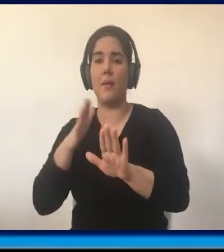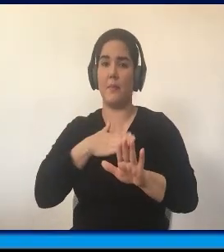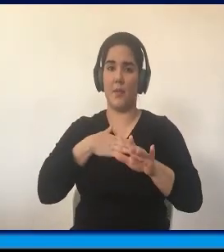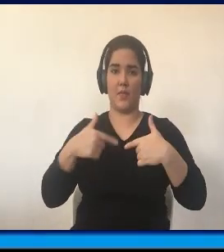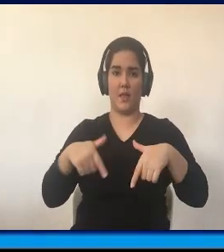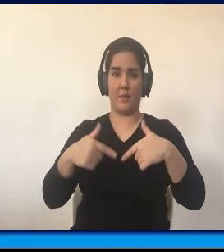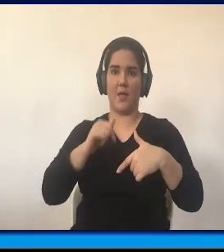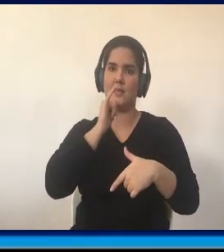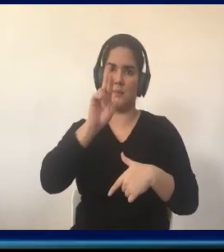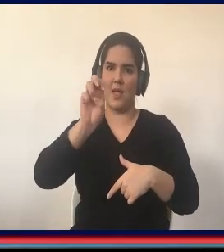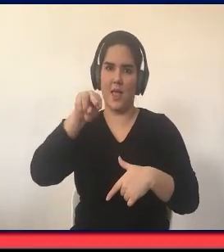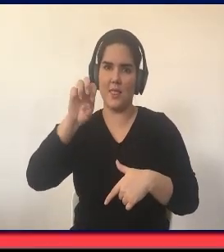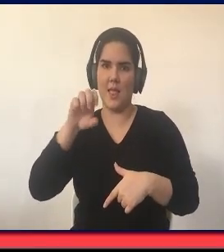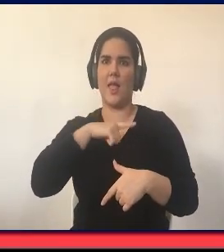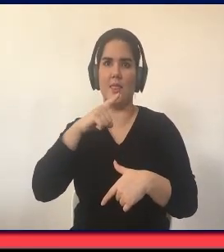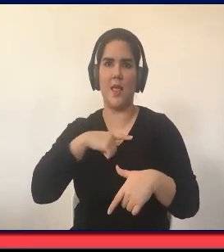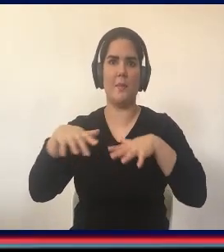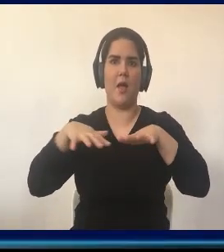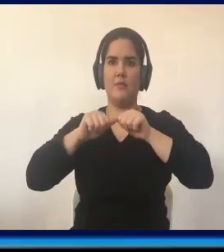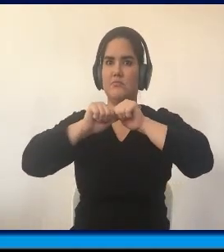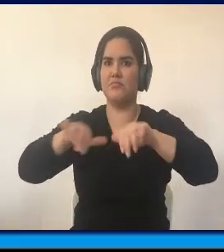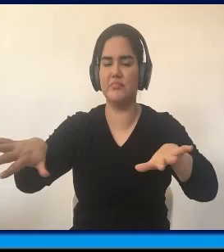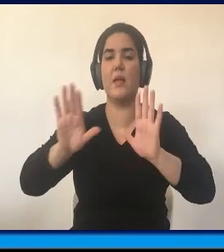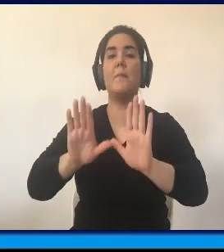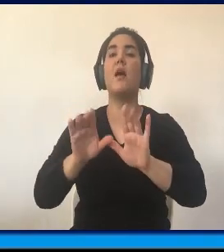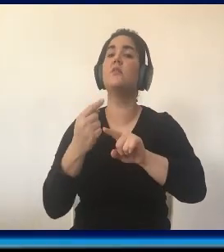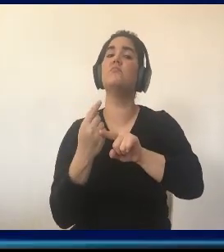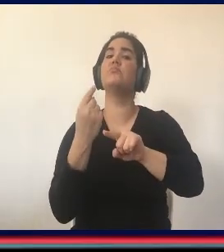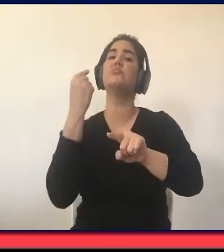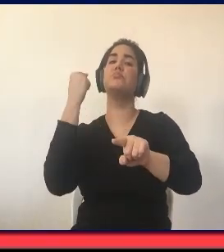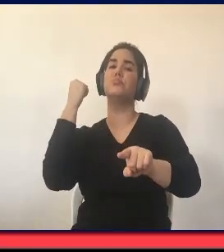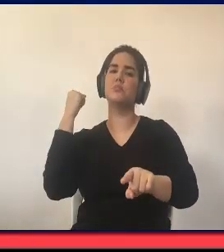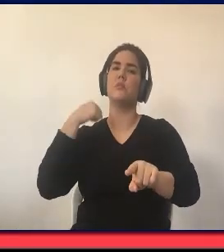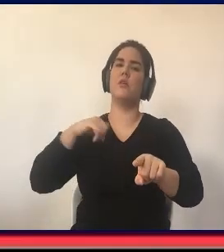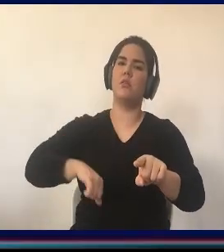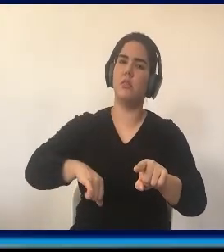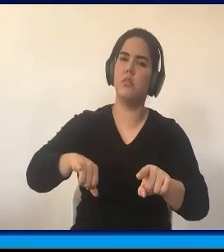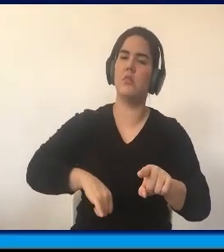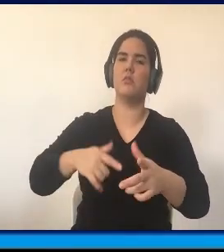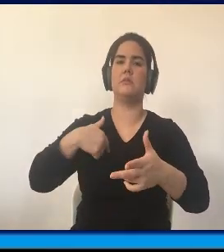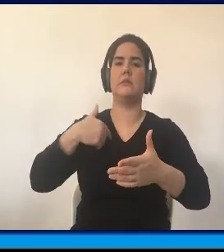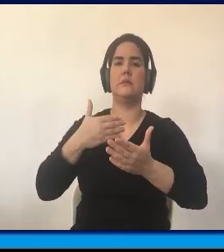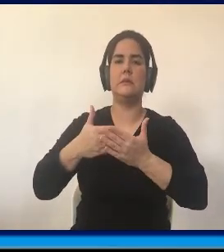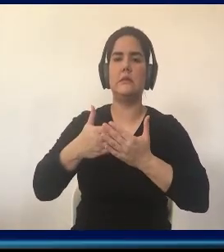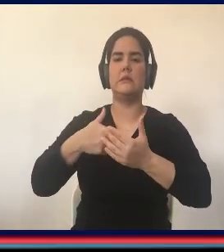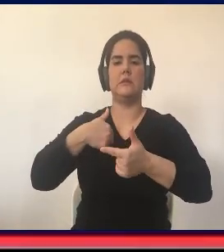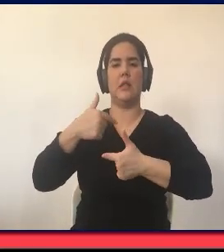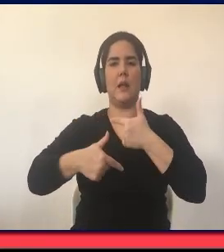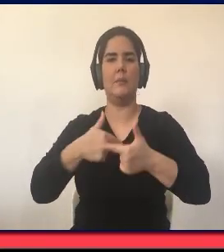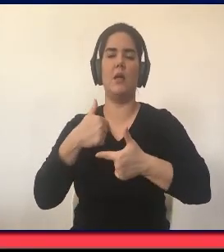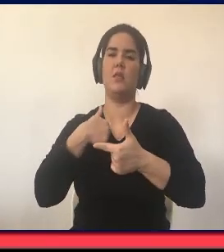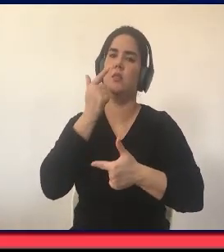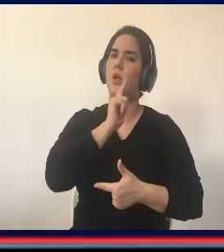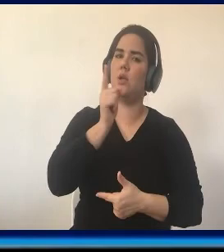podcast. Pô, vai ver o passado, quanto o cara ralou, quanta pedrada tomou, quanto tropeço, ou talvez até a esposa dele falou, cara, isso aí não vai